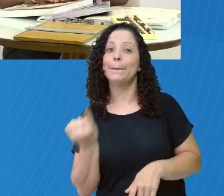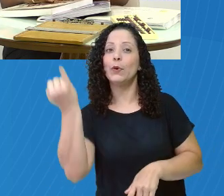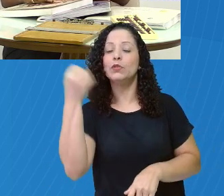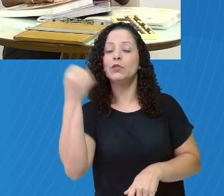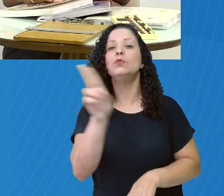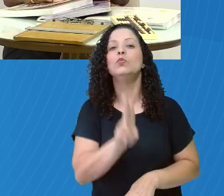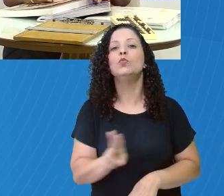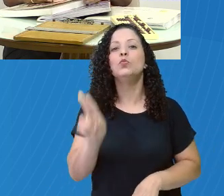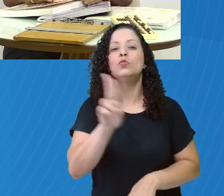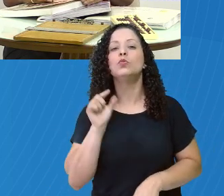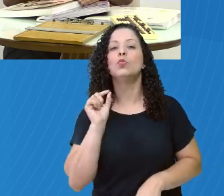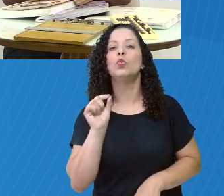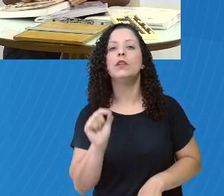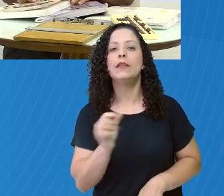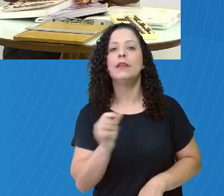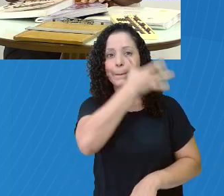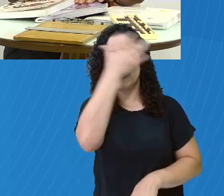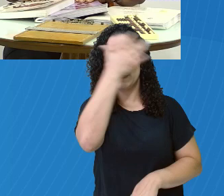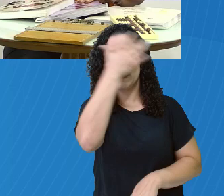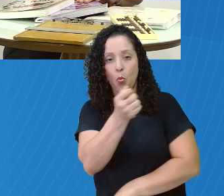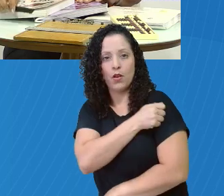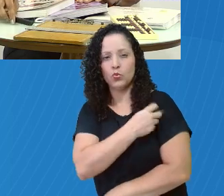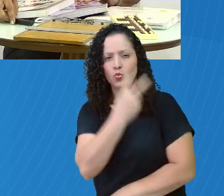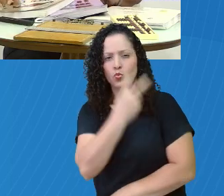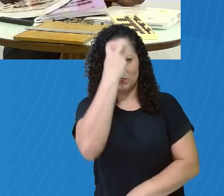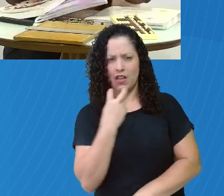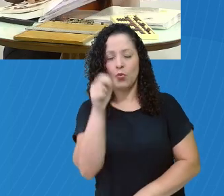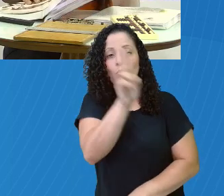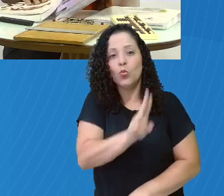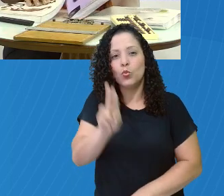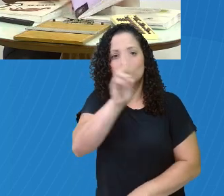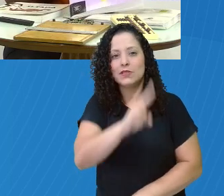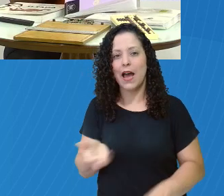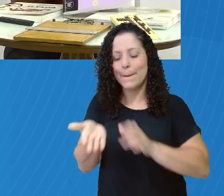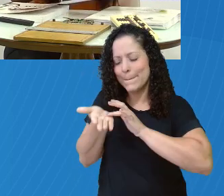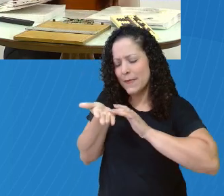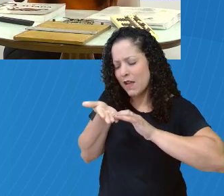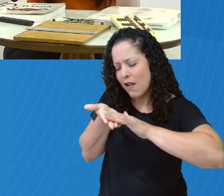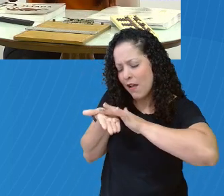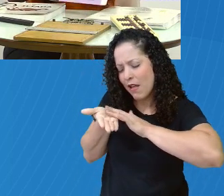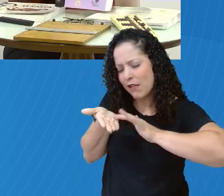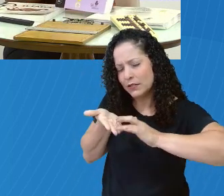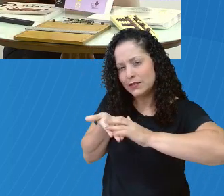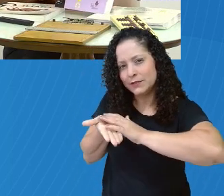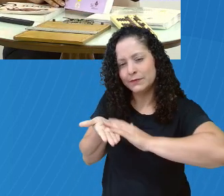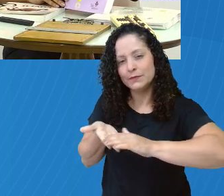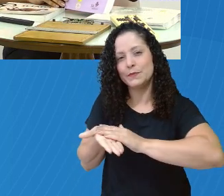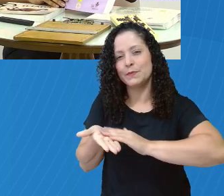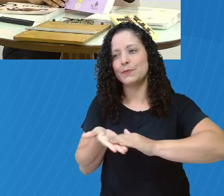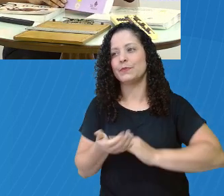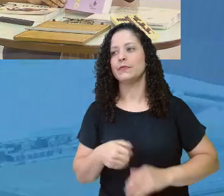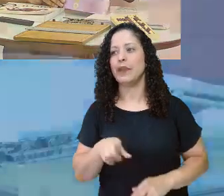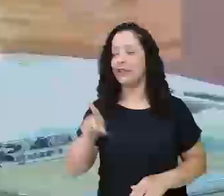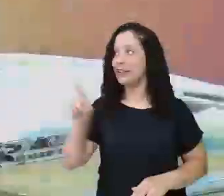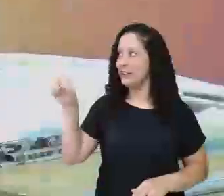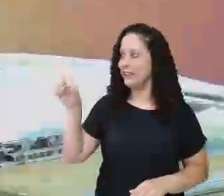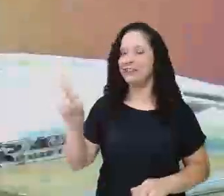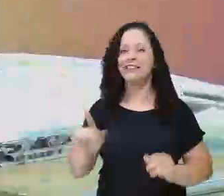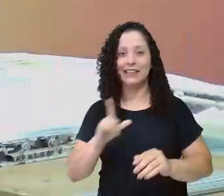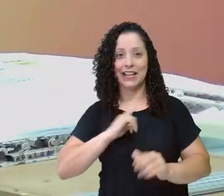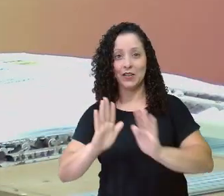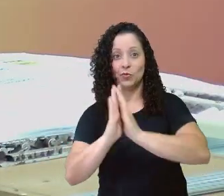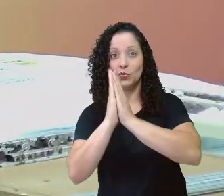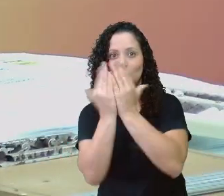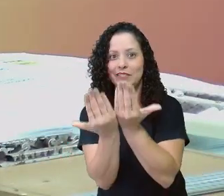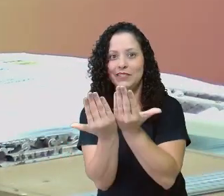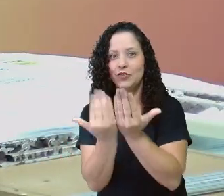braille, para o estudante que é cego. Então, a gente também tem aqui outros exemplos de material. Deixa eu mostrar para vocês. Esse livro